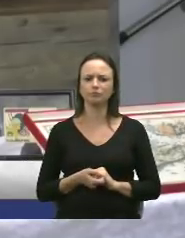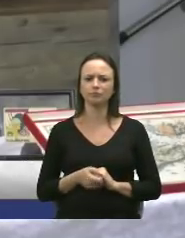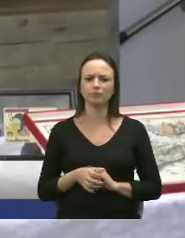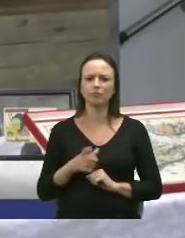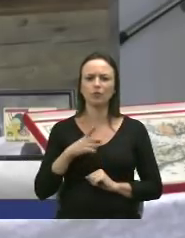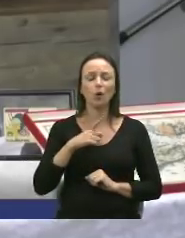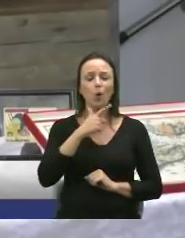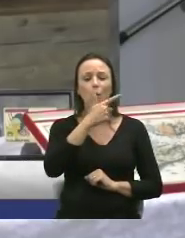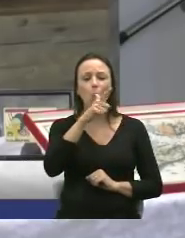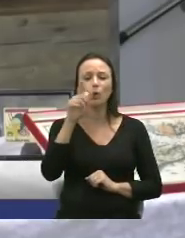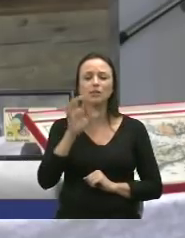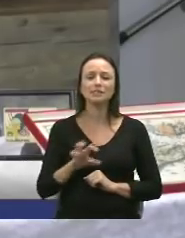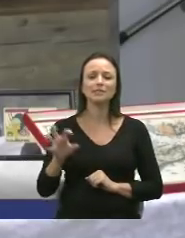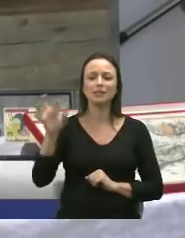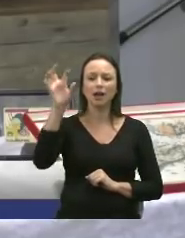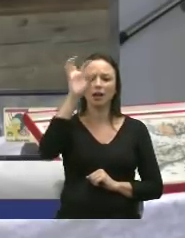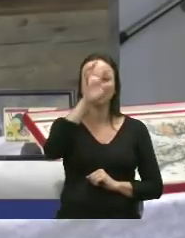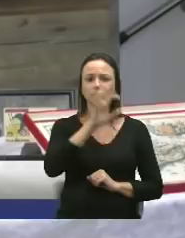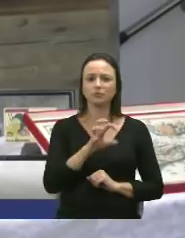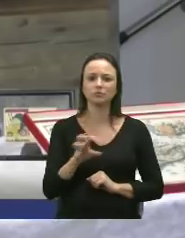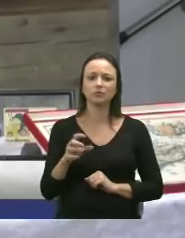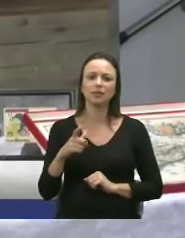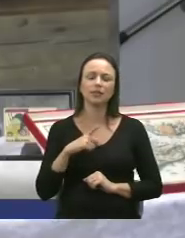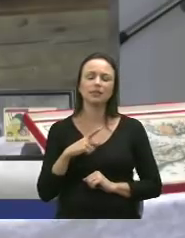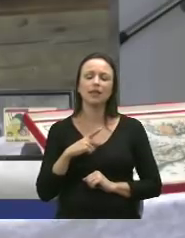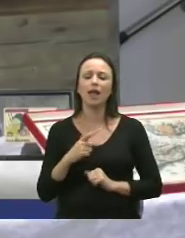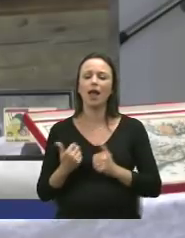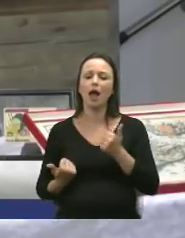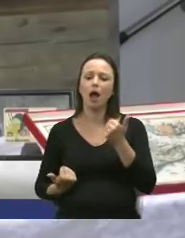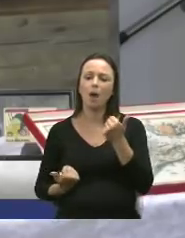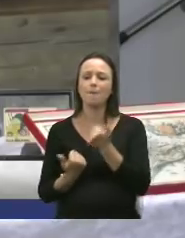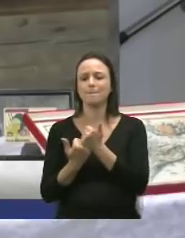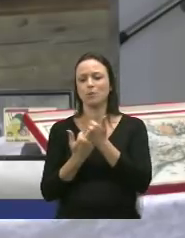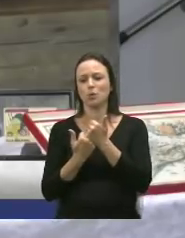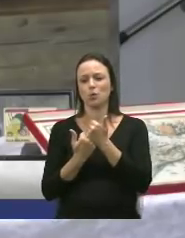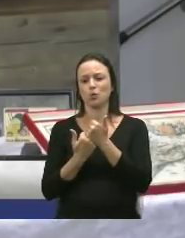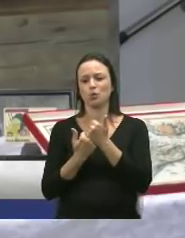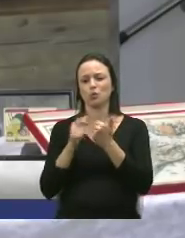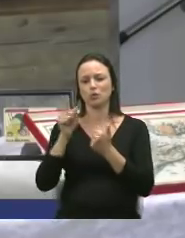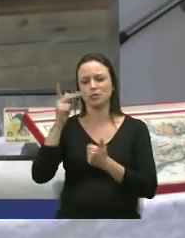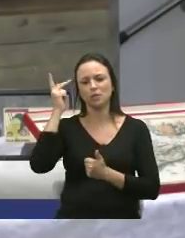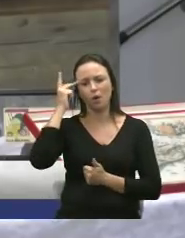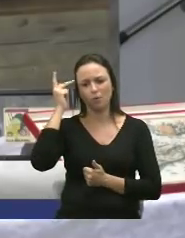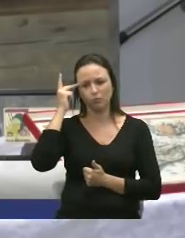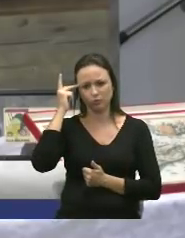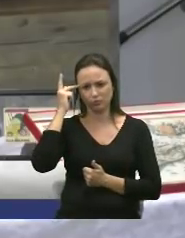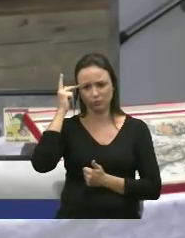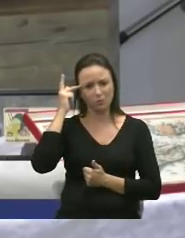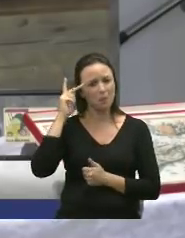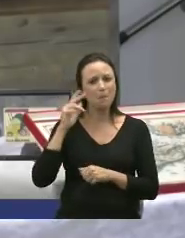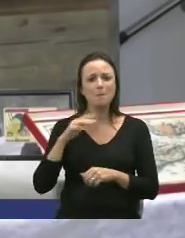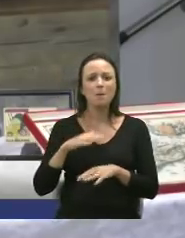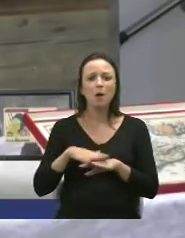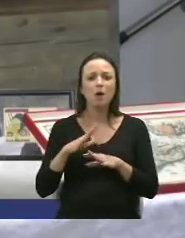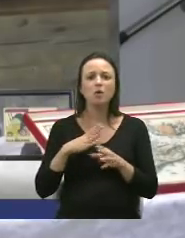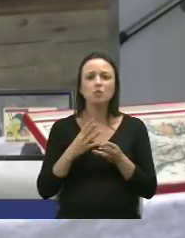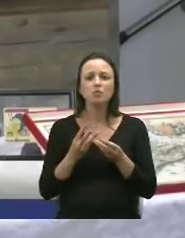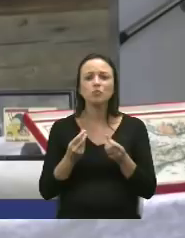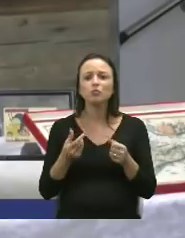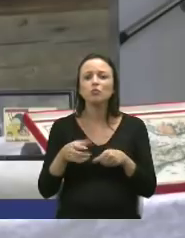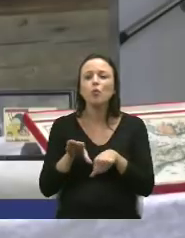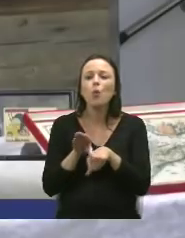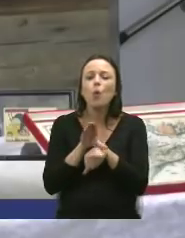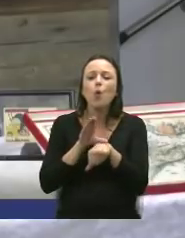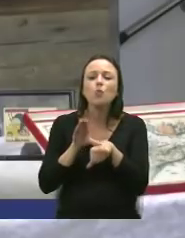outros estados também havia o apoio à causa que São Paulo defendia, por mais genérico que seja se dizer em